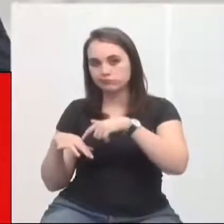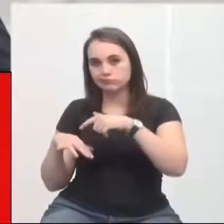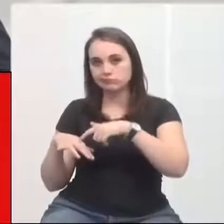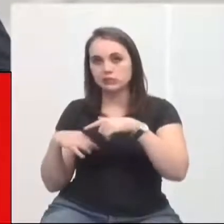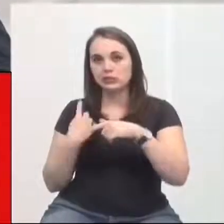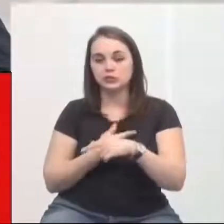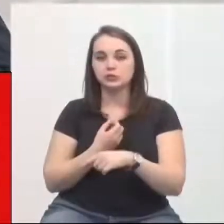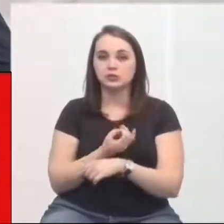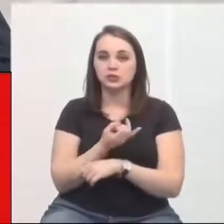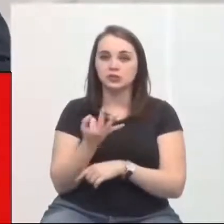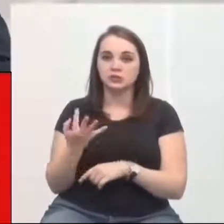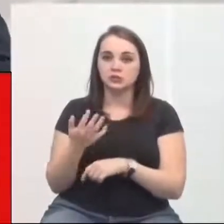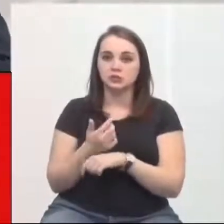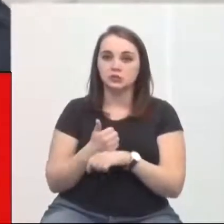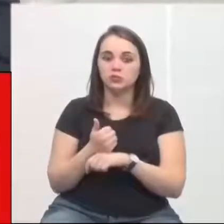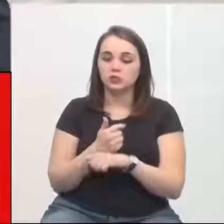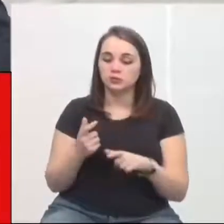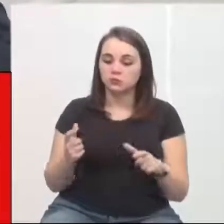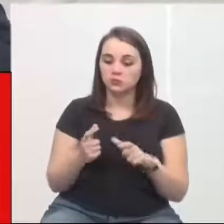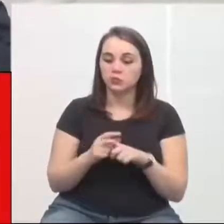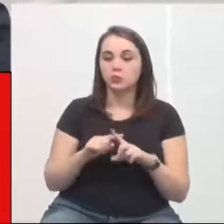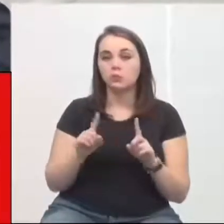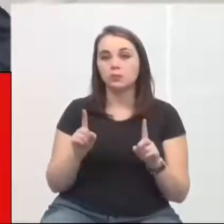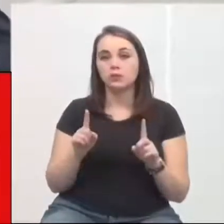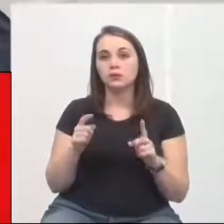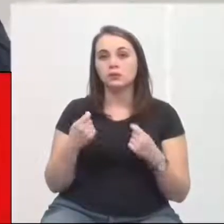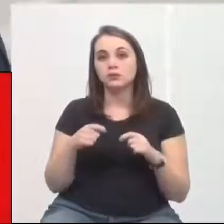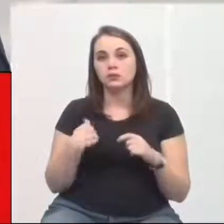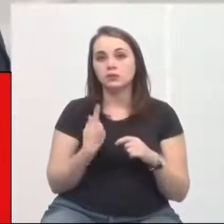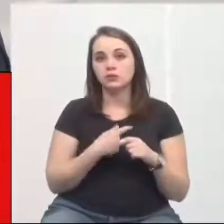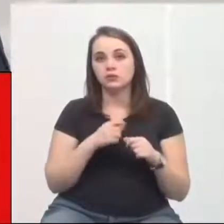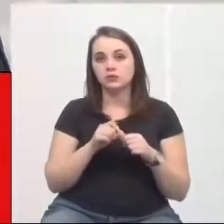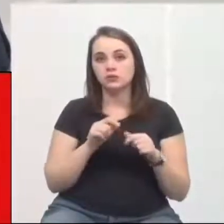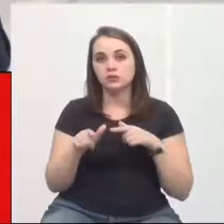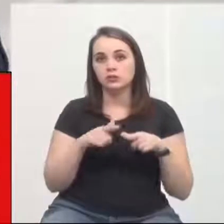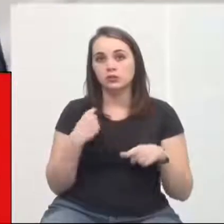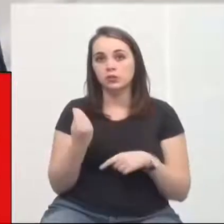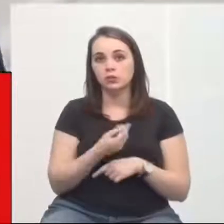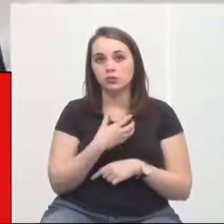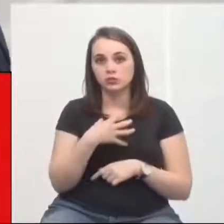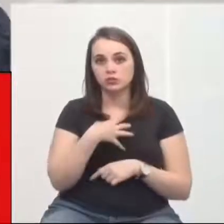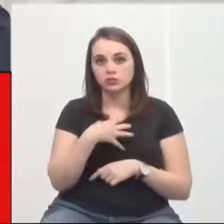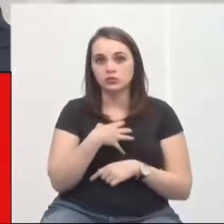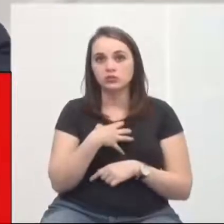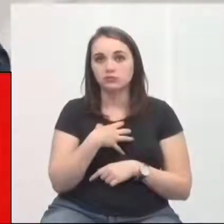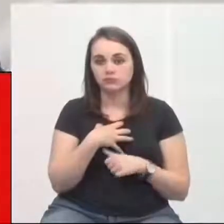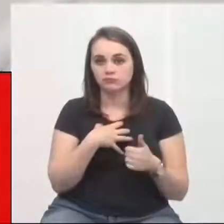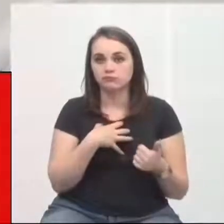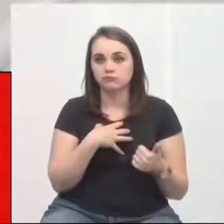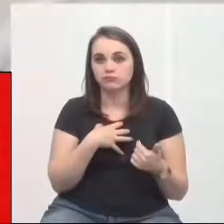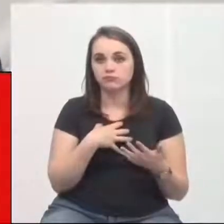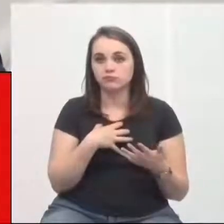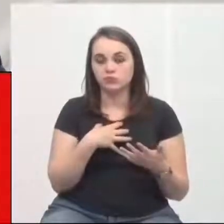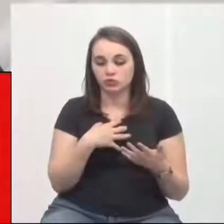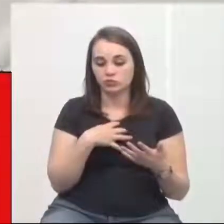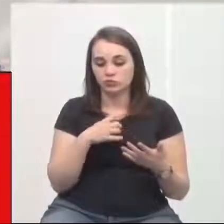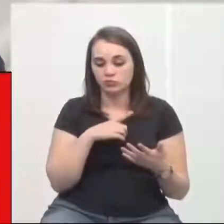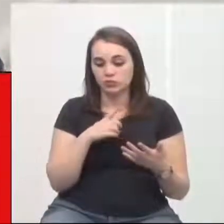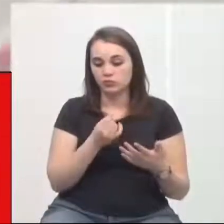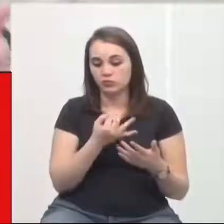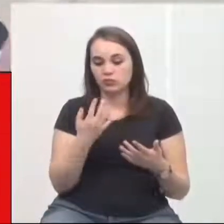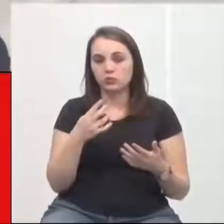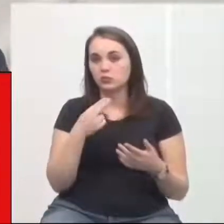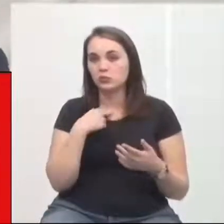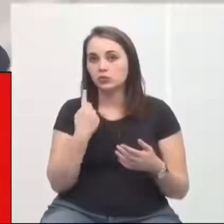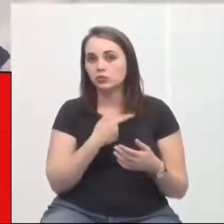gente, né? A gente sabe disso, mas nós temos que tocar como a gente tem, né? Isso eu aprendi com o prefeito, não adianta nós ficar lamentando, né, Márcio?